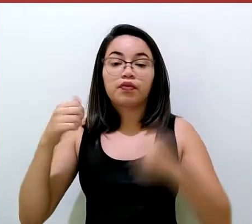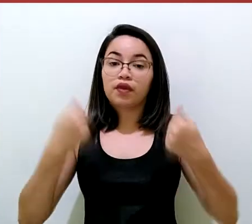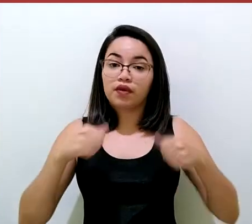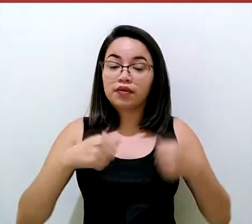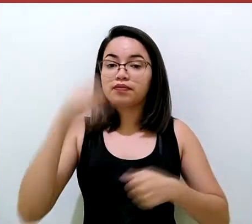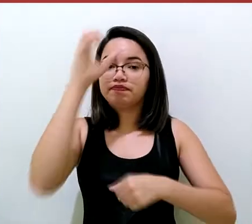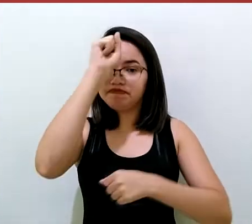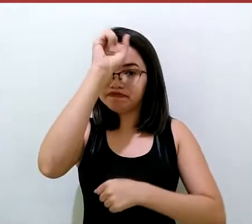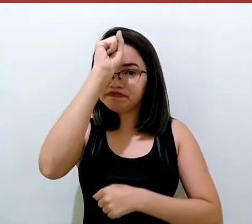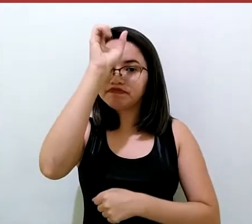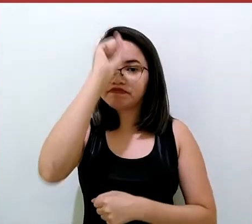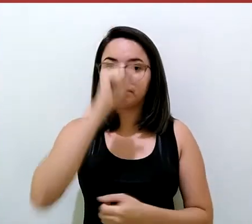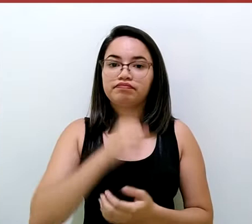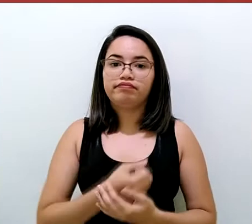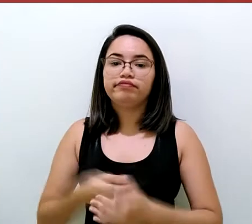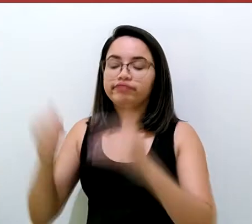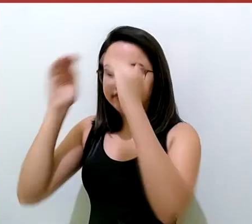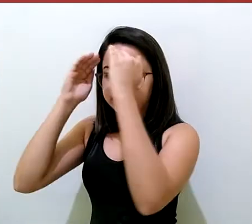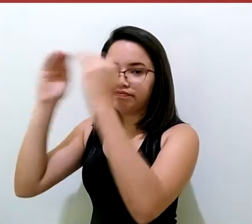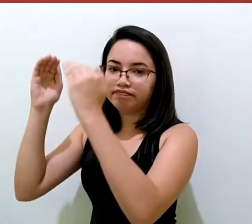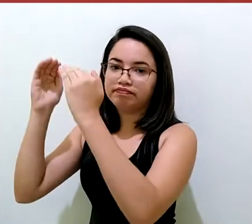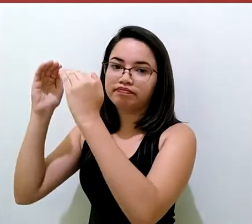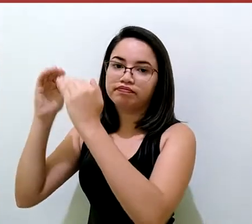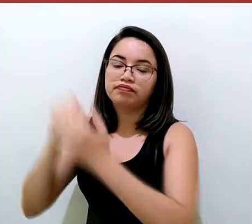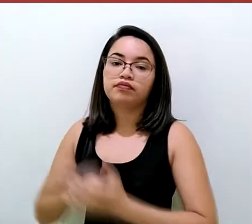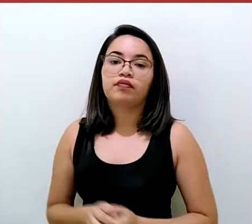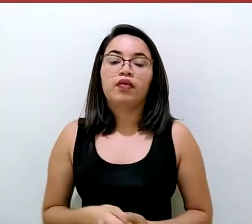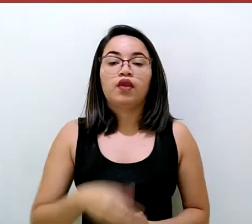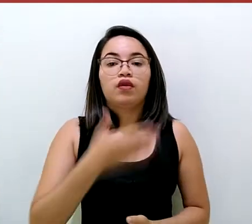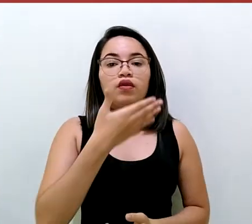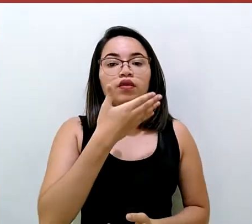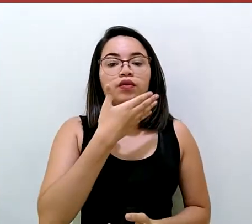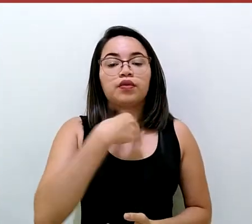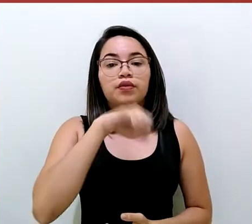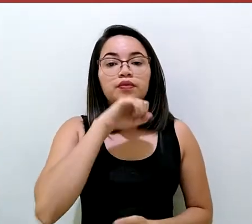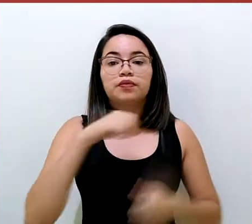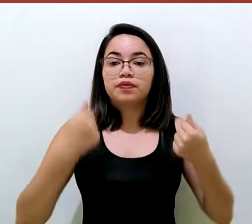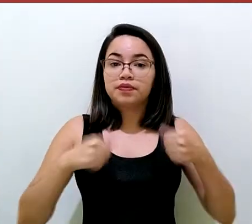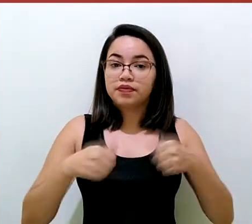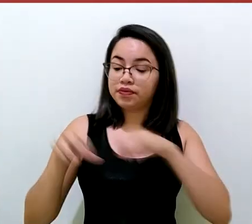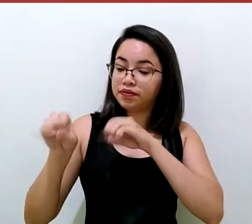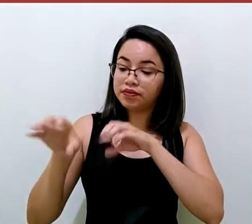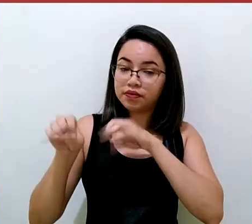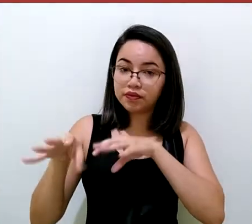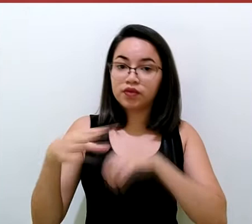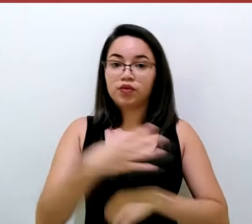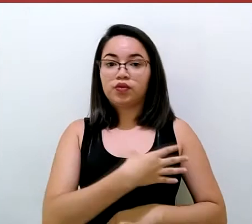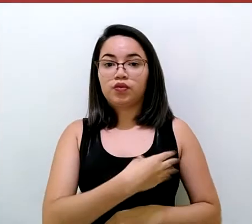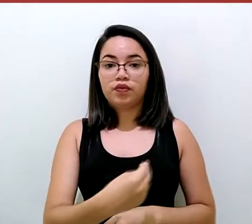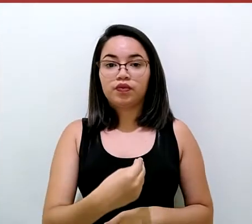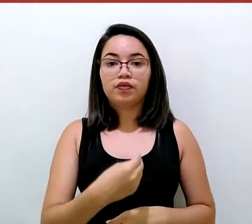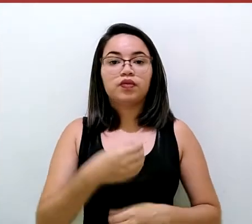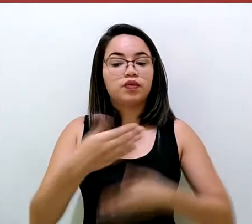Eles precisam aprender a se submeter a Deus. Os pais precisam ensinar seus